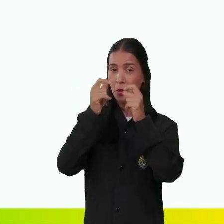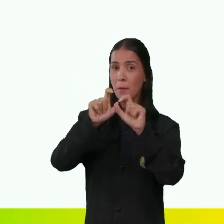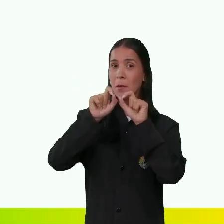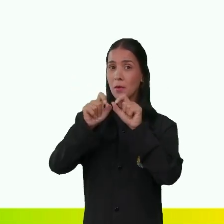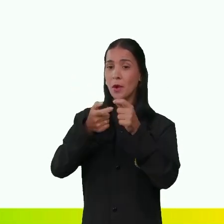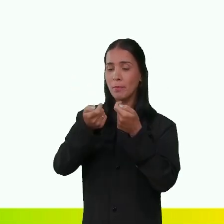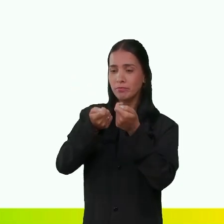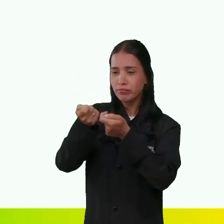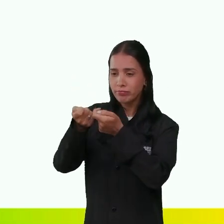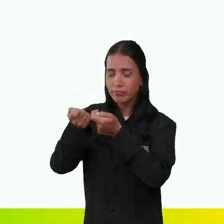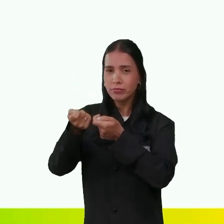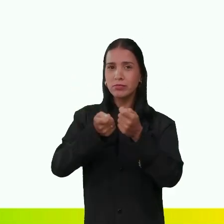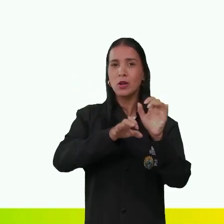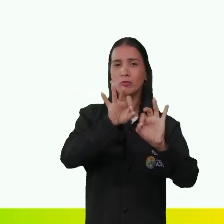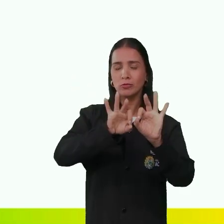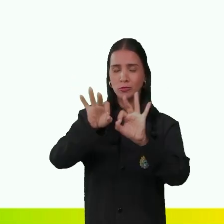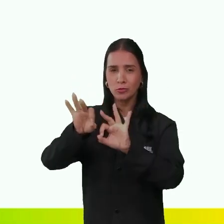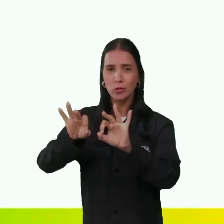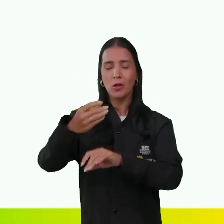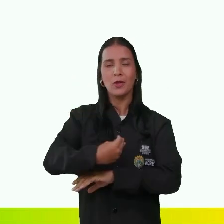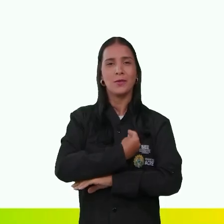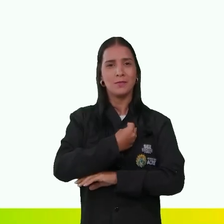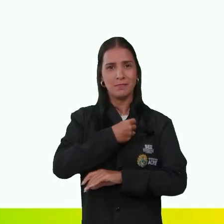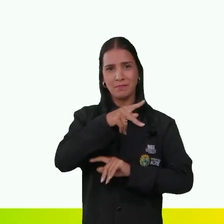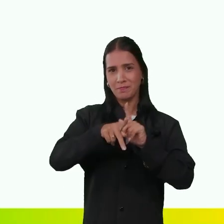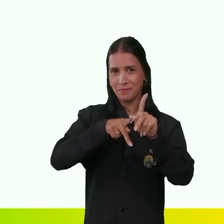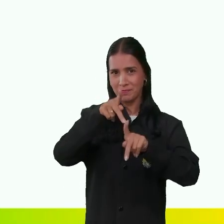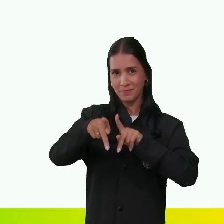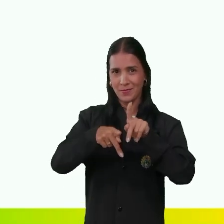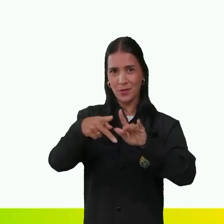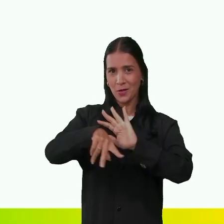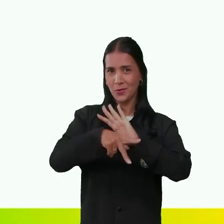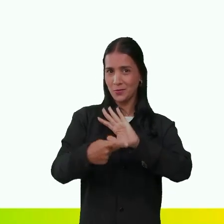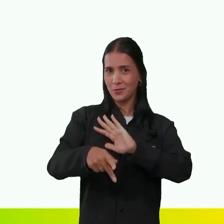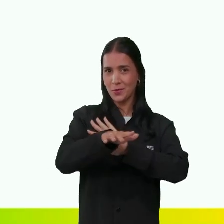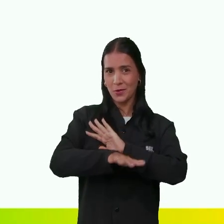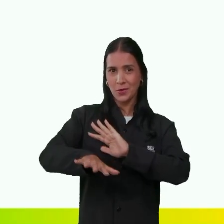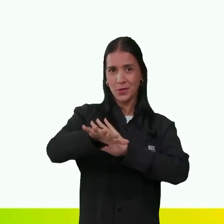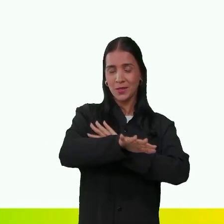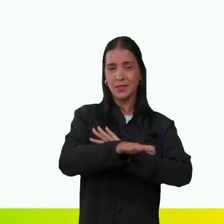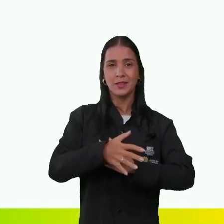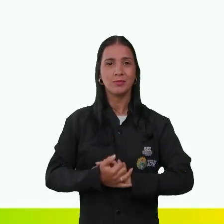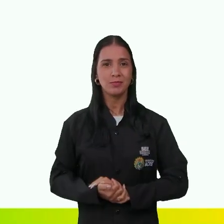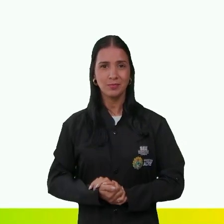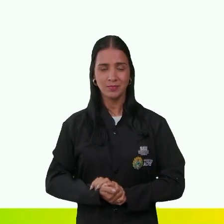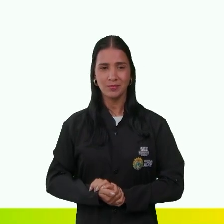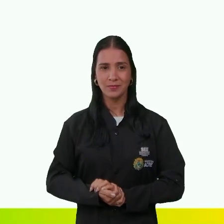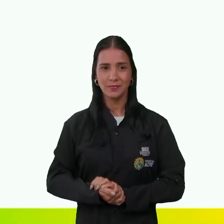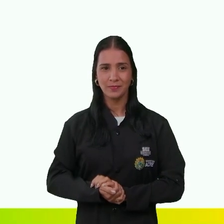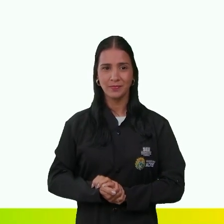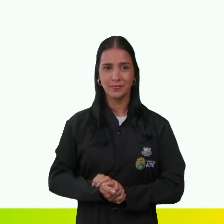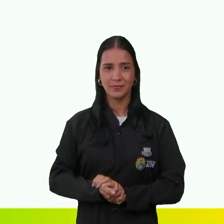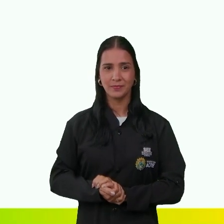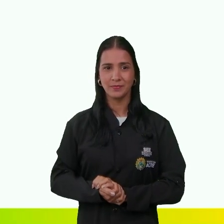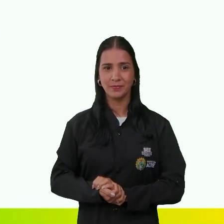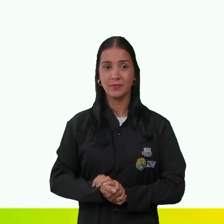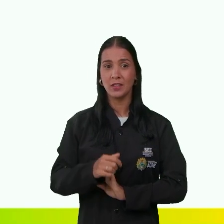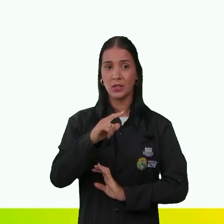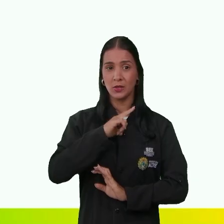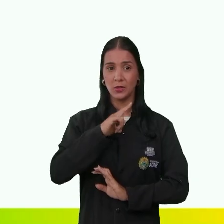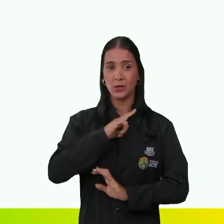e controlar a vida da população. Bom, então, na sequência, nós